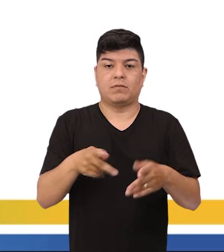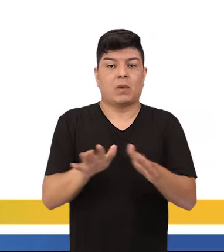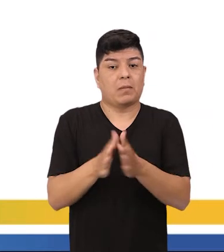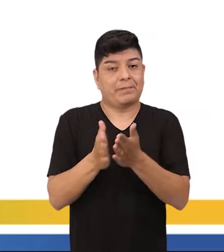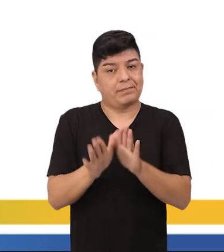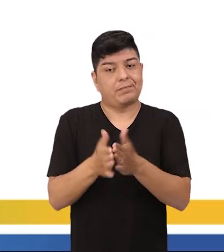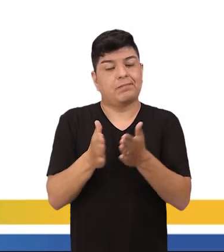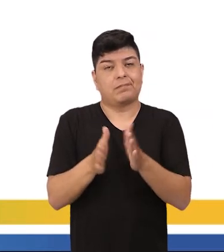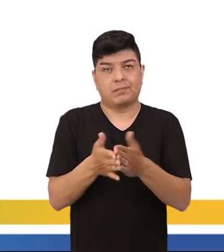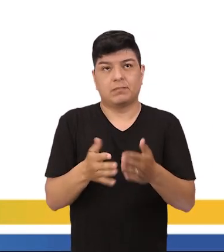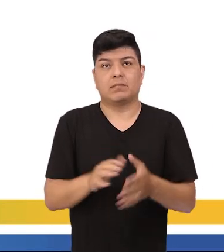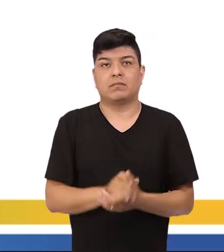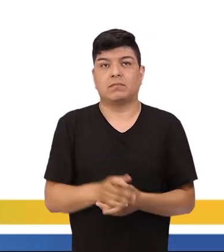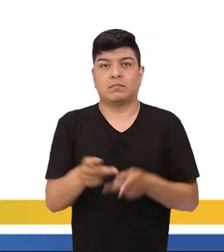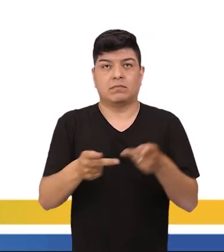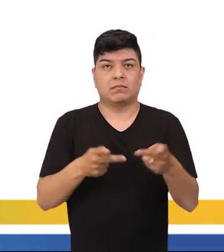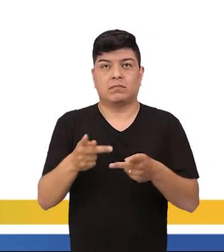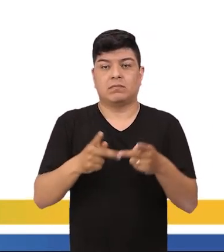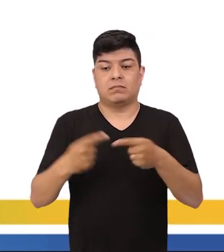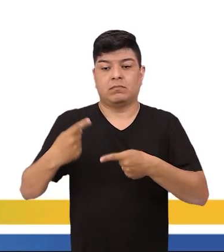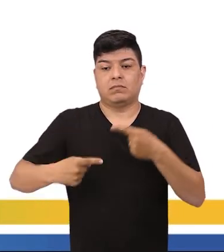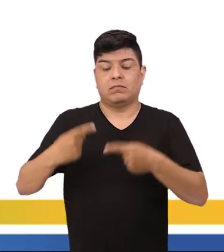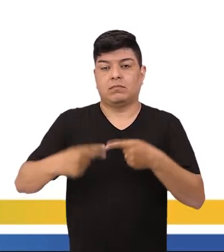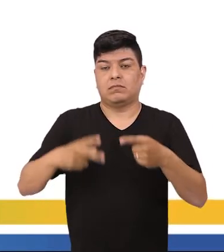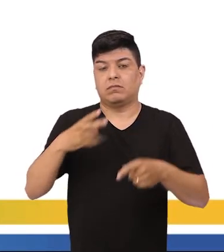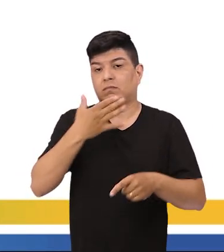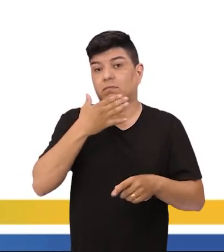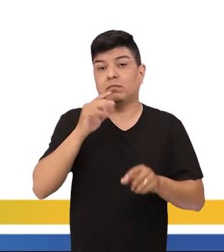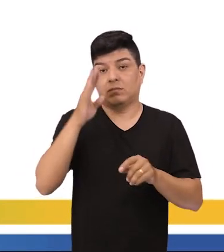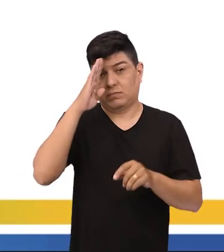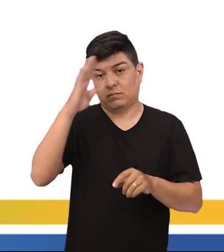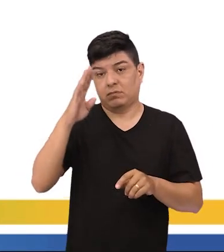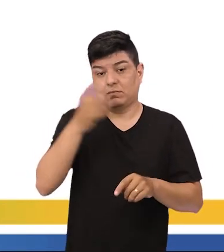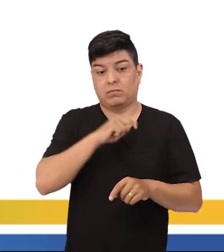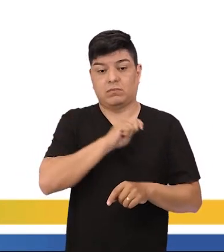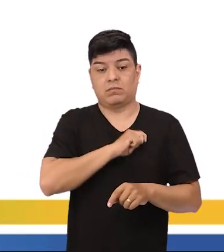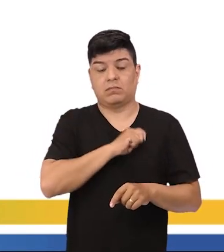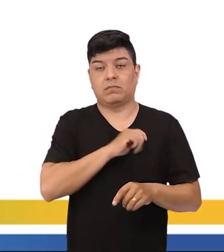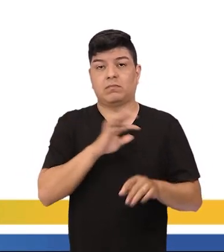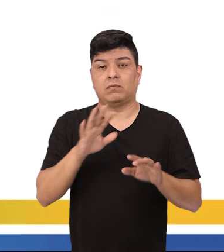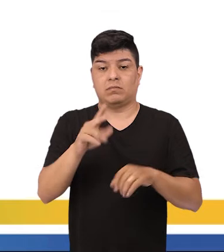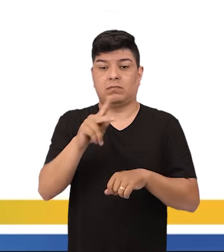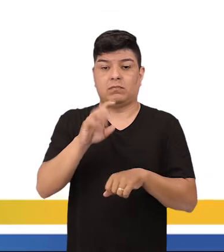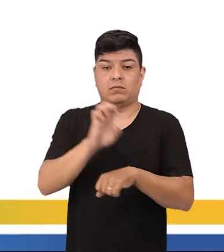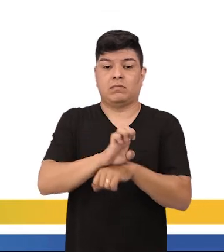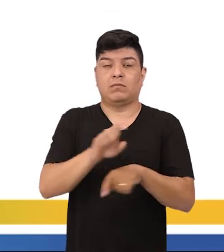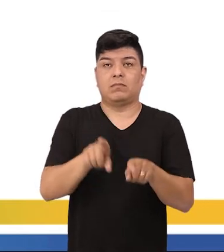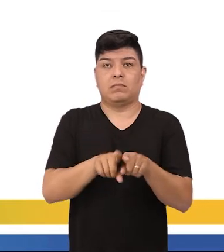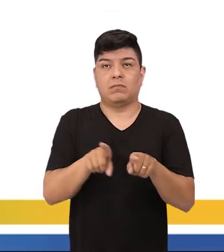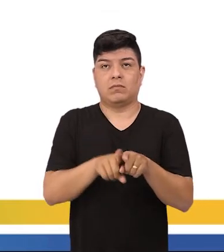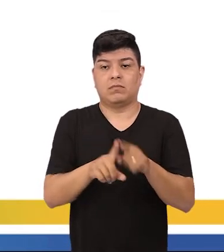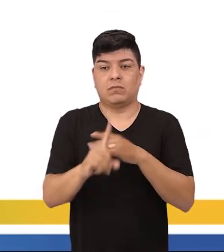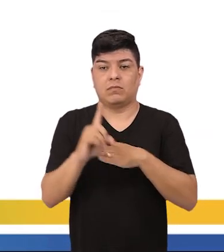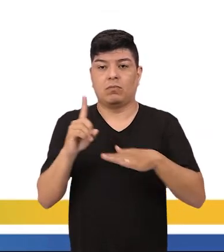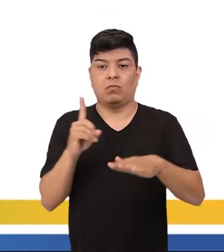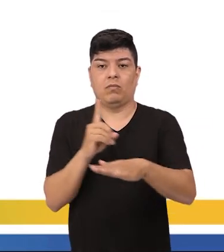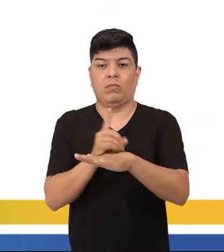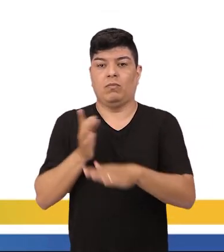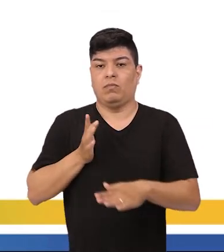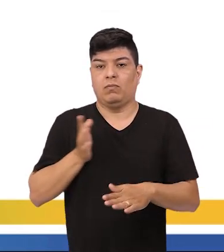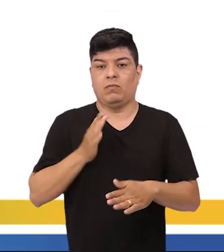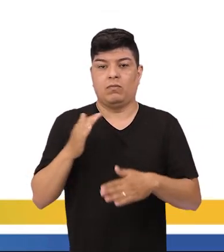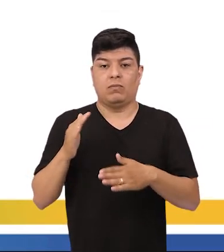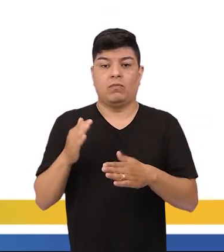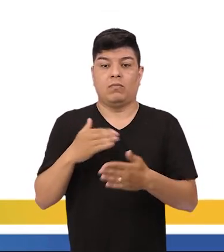muito pobre. No plano político, o fortalecimento, principalmente aí da Espanha, né? Desses estados. E no plano social, a nobreza entra